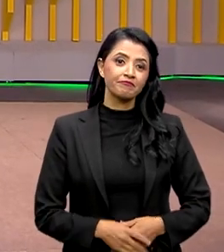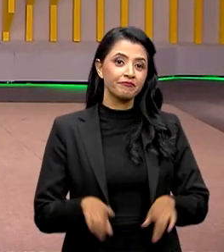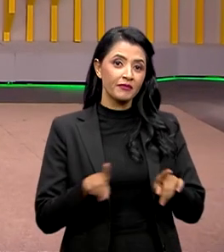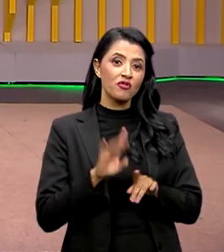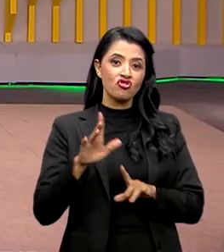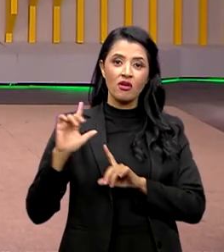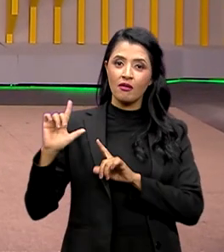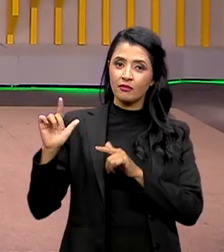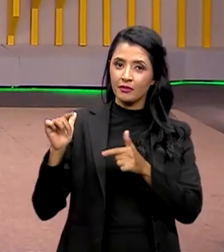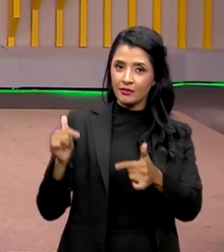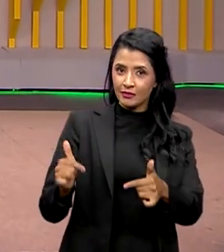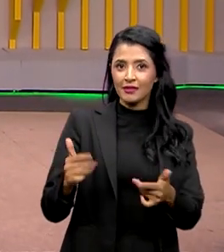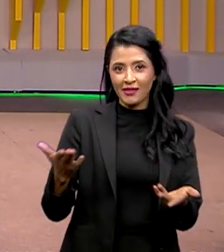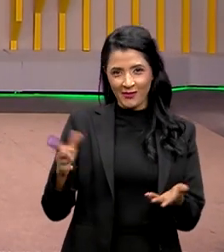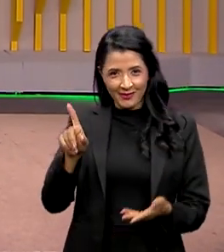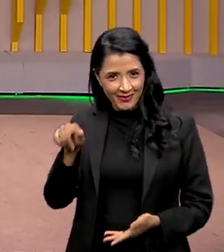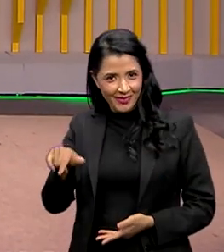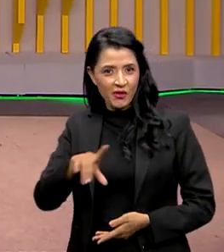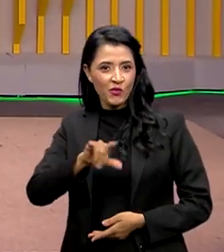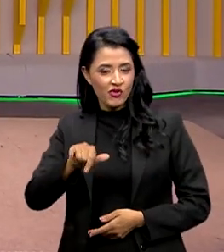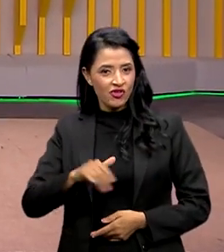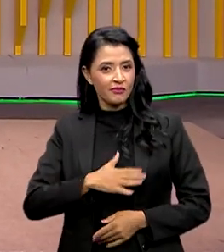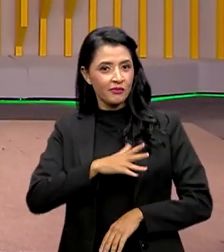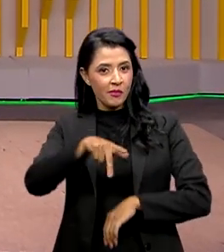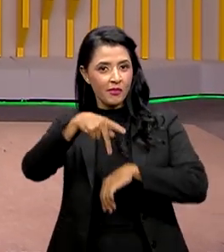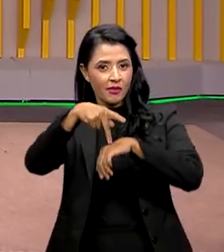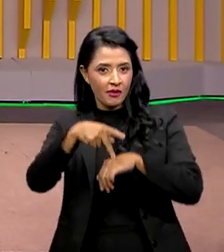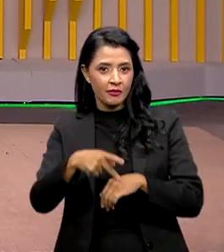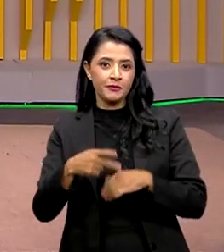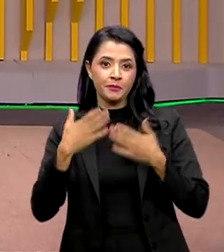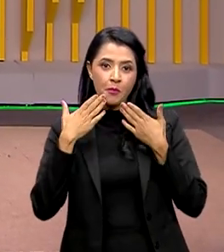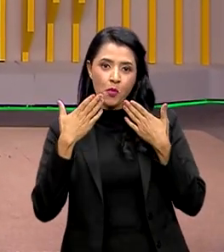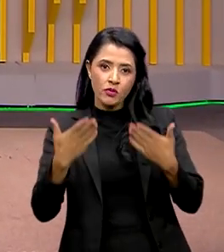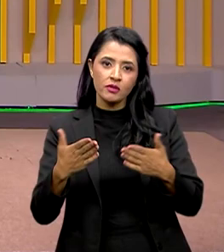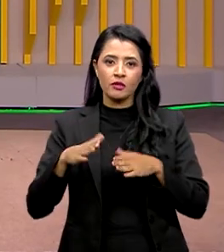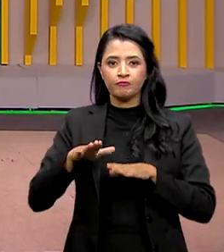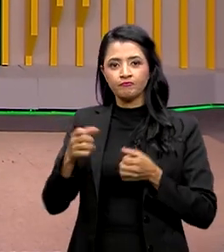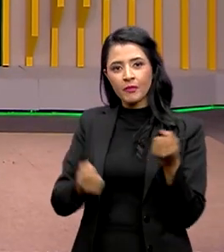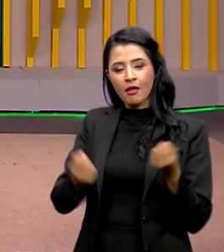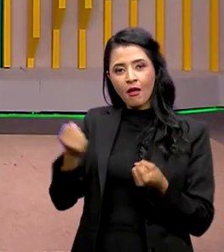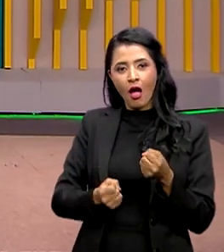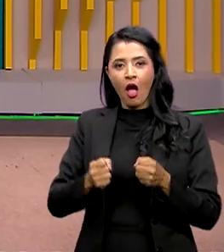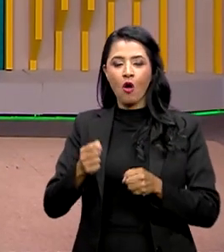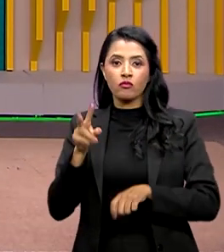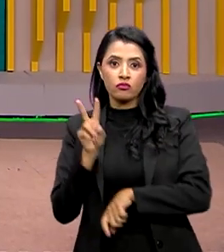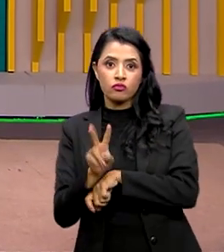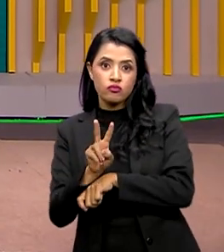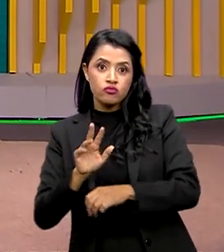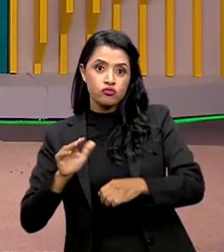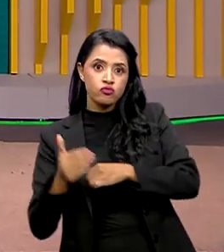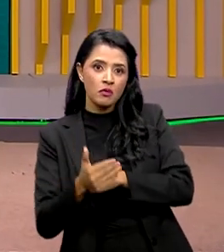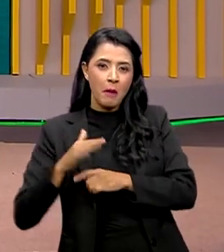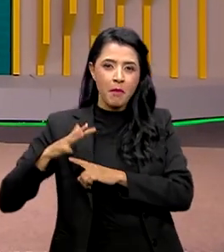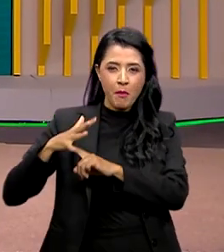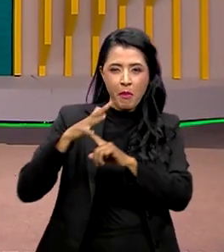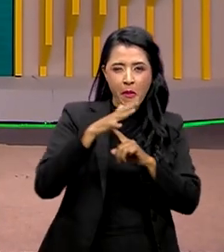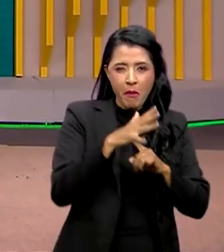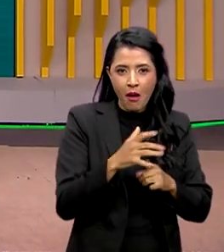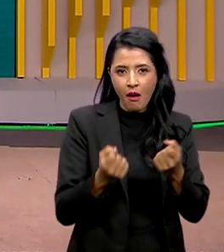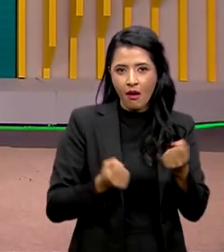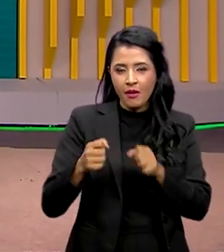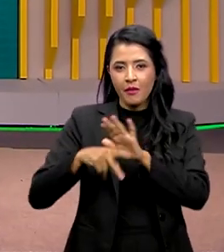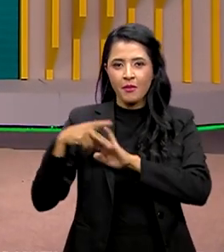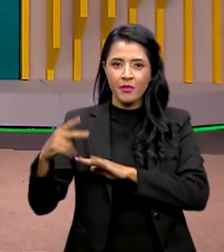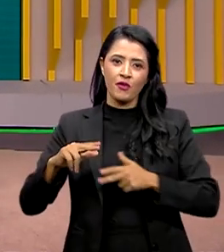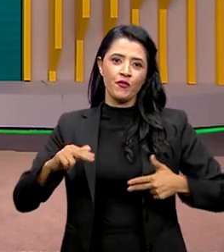também já é uma tradição, né, Carol, no Dia da Pátria, exposição de blindados, helicópteros e carros de combate feita